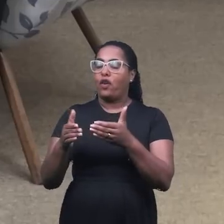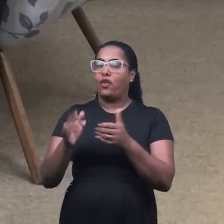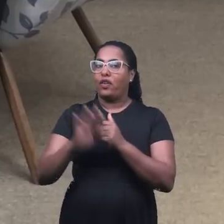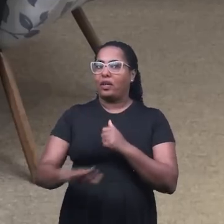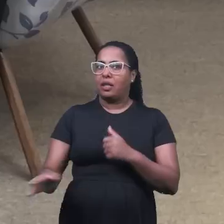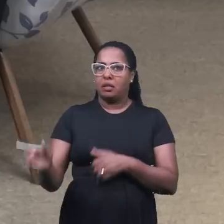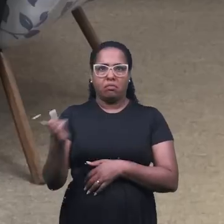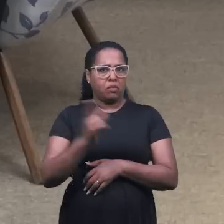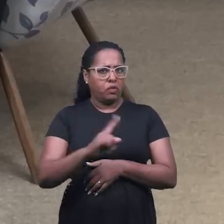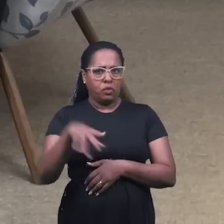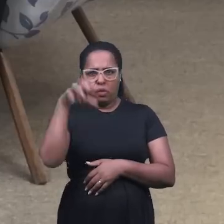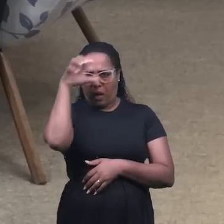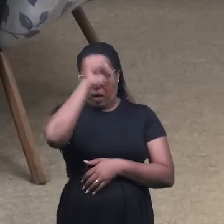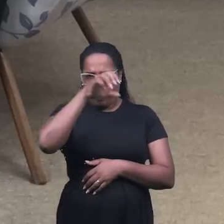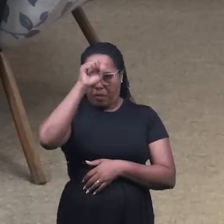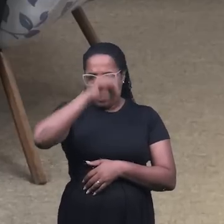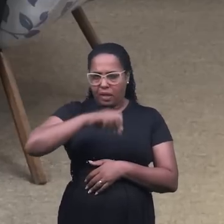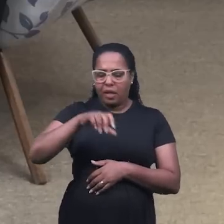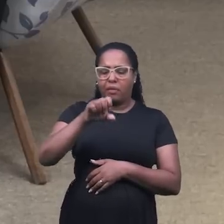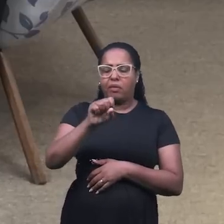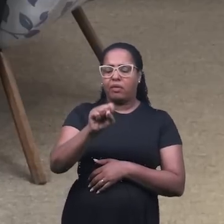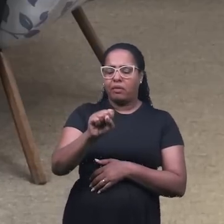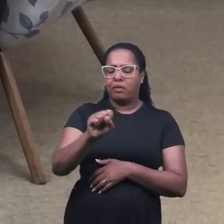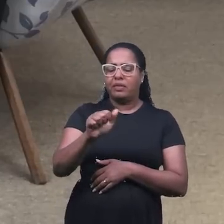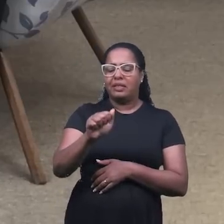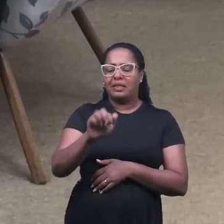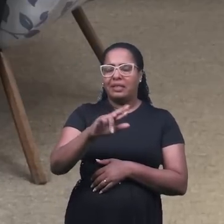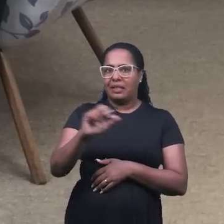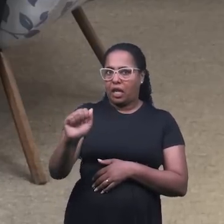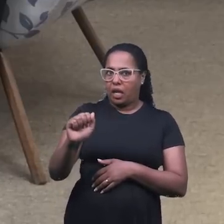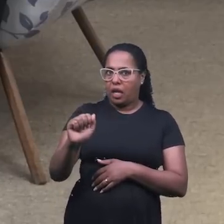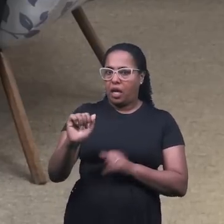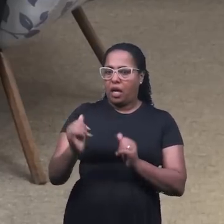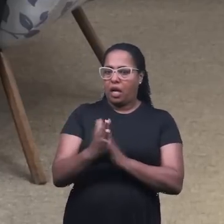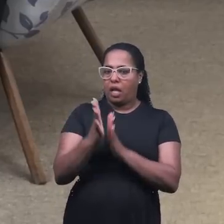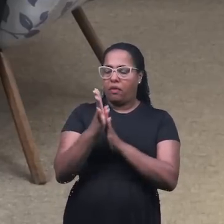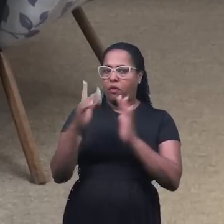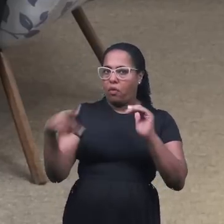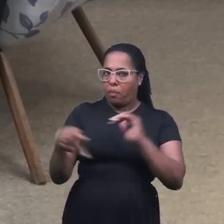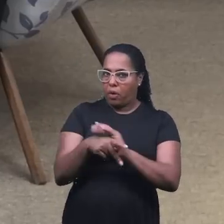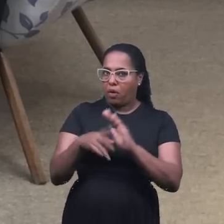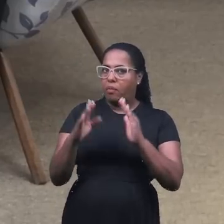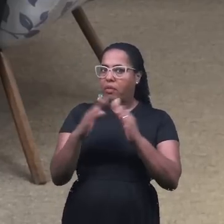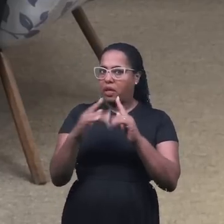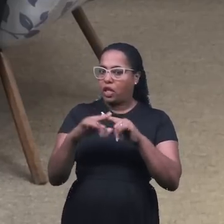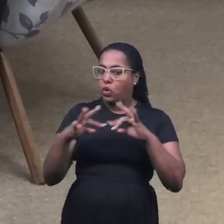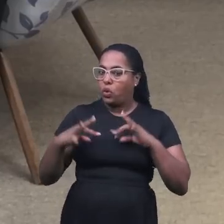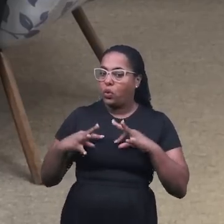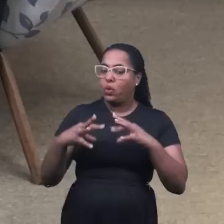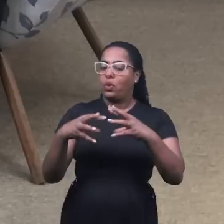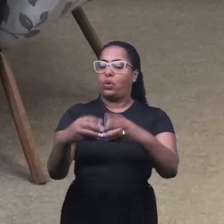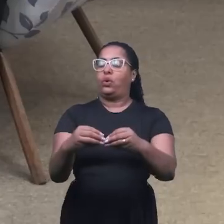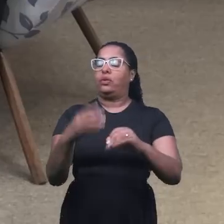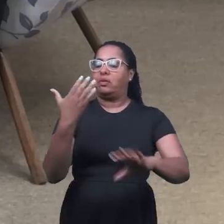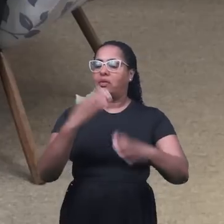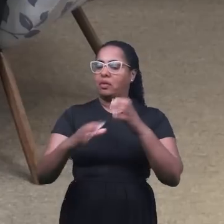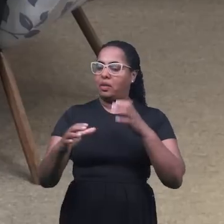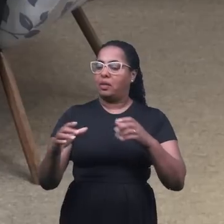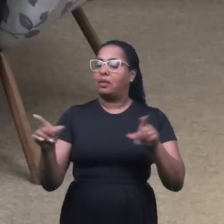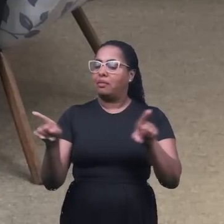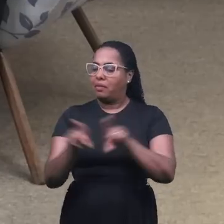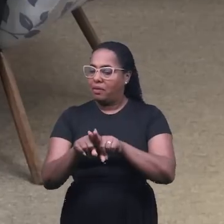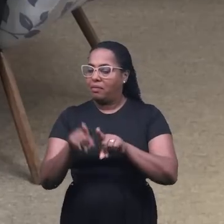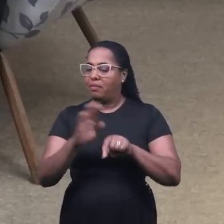mas o que já aprendemos com a dona Sara há muito tempo é que são louvores da igreja, que toda a igreja canta, e as